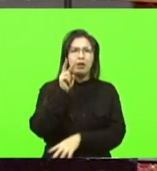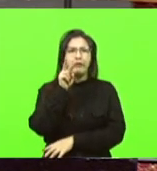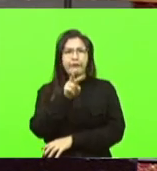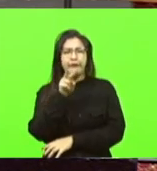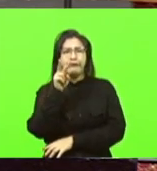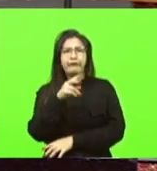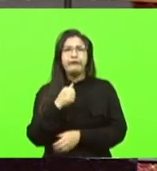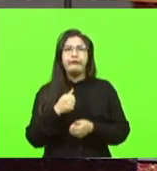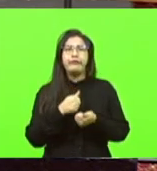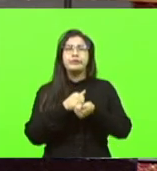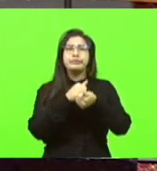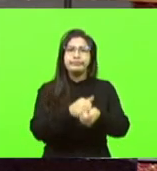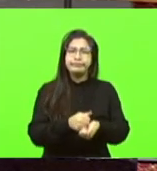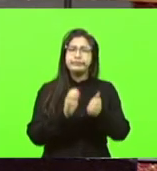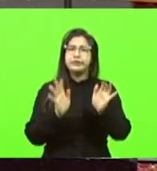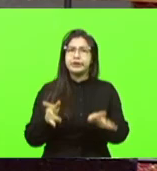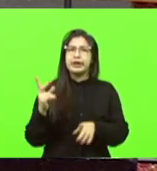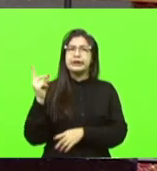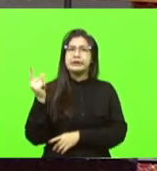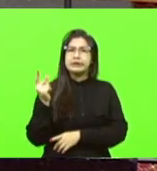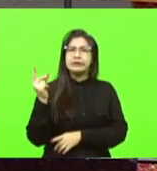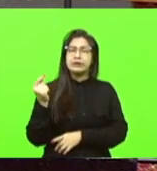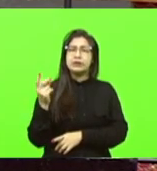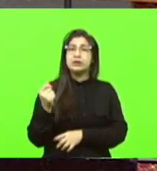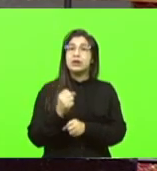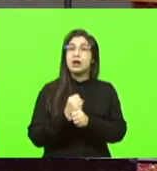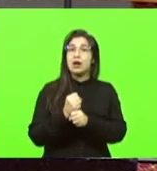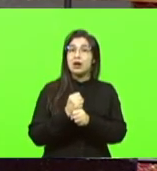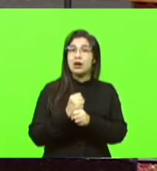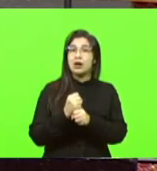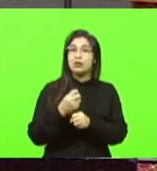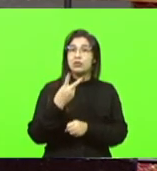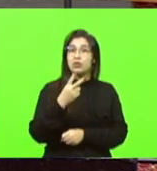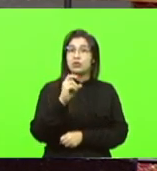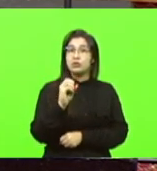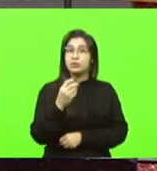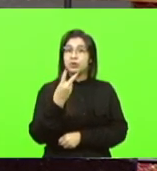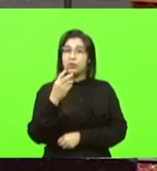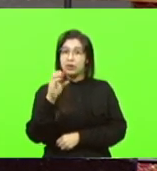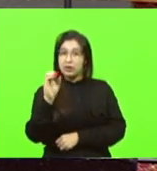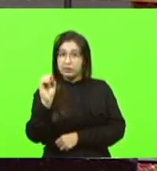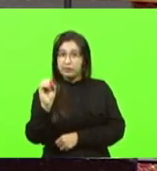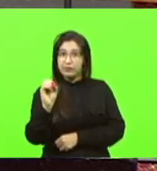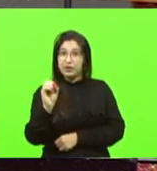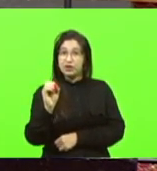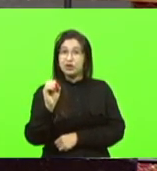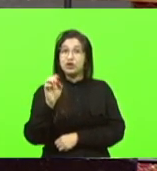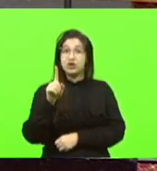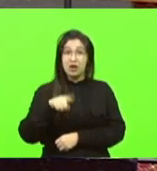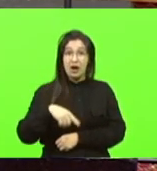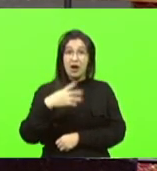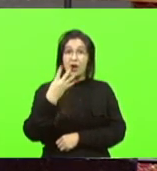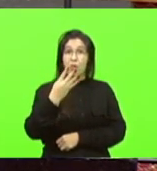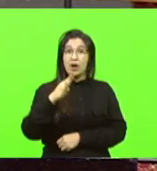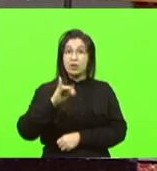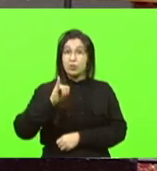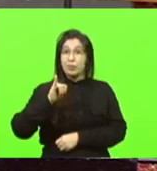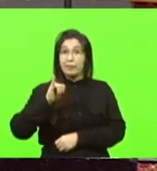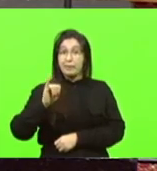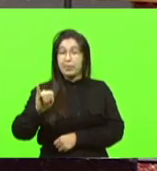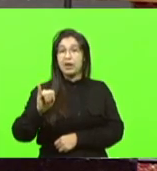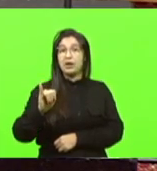já de algum tempo de que em 2020 foram quatro milhões e oitocentos